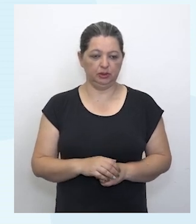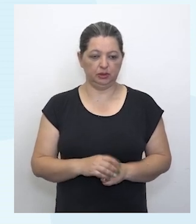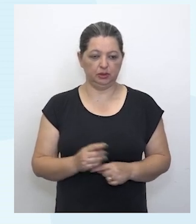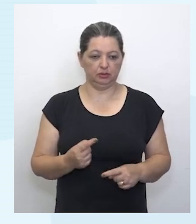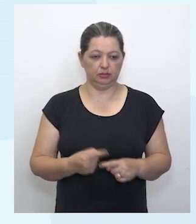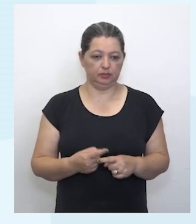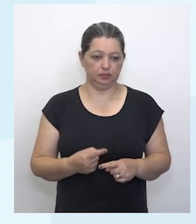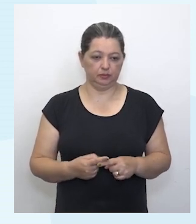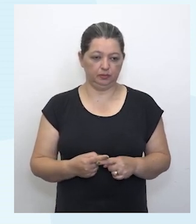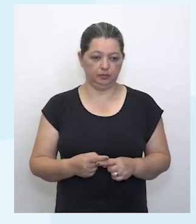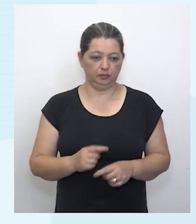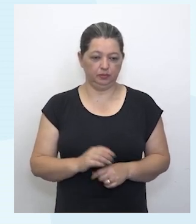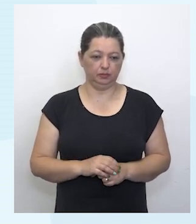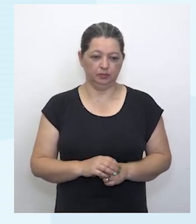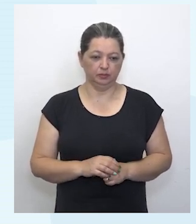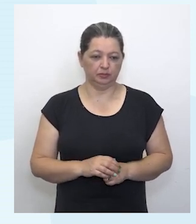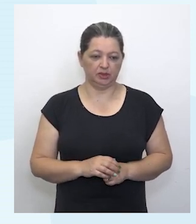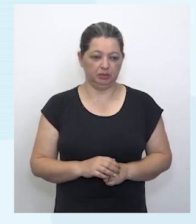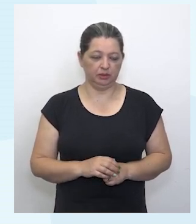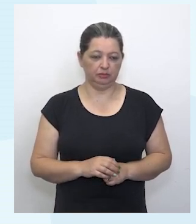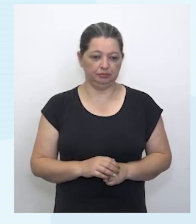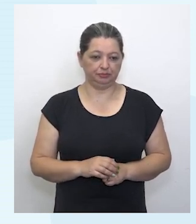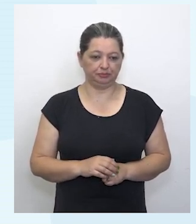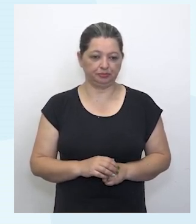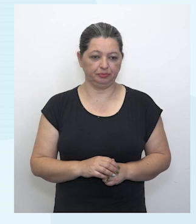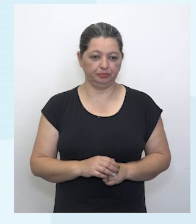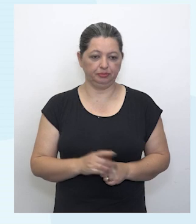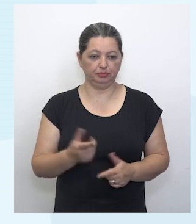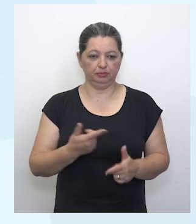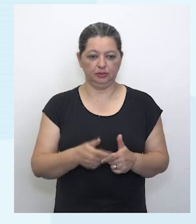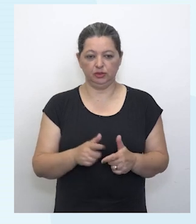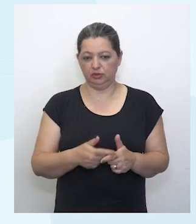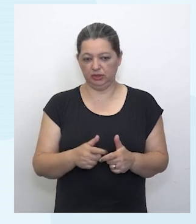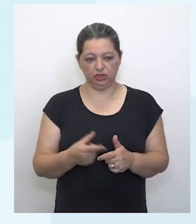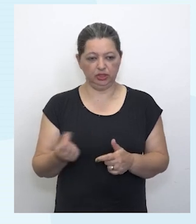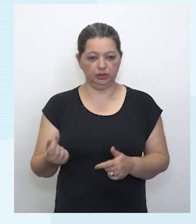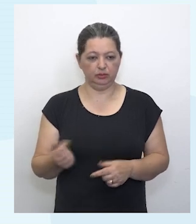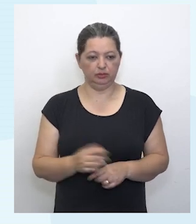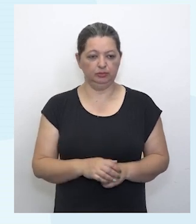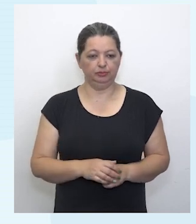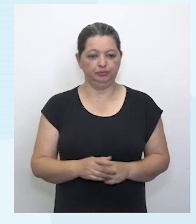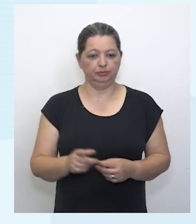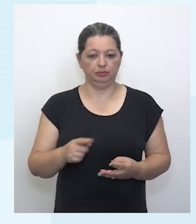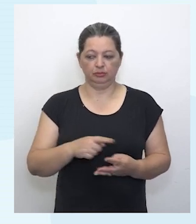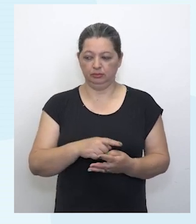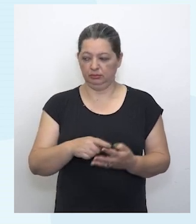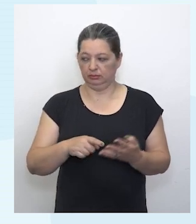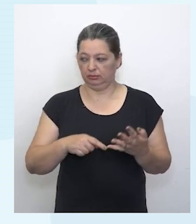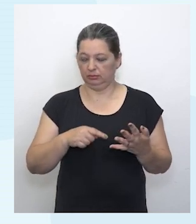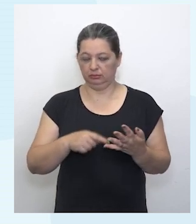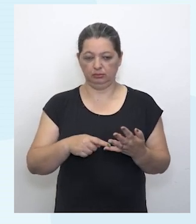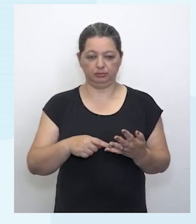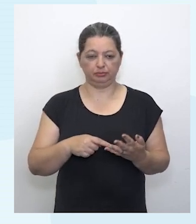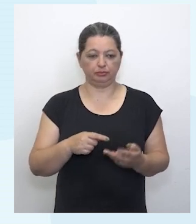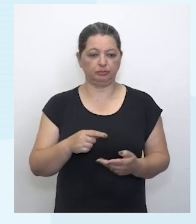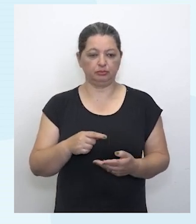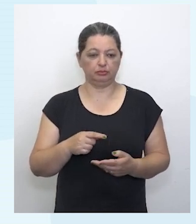Depois vamos retomar as situações problema envolvendo as 4 operações e